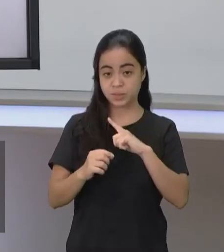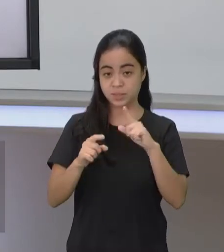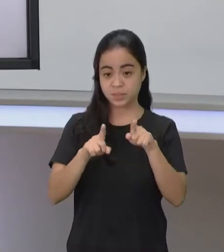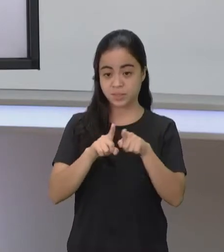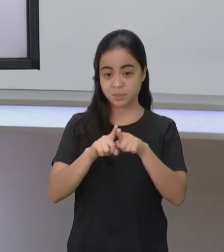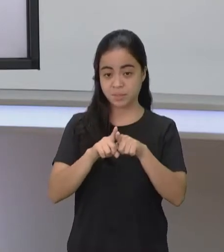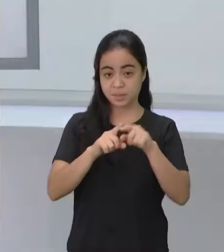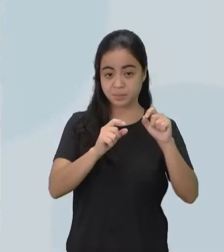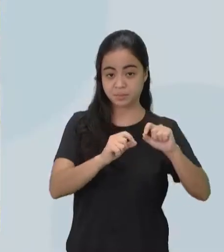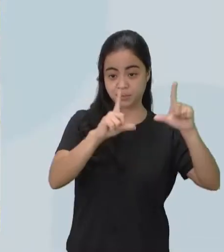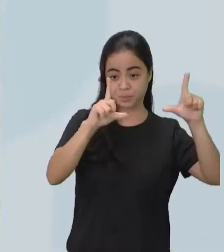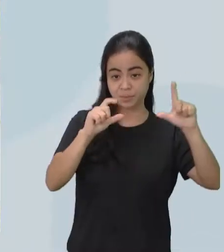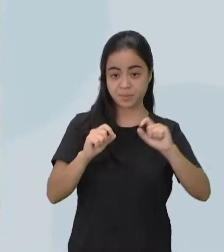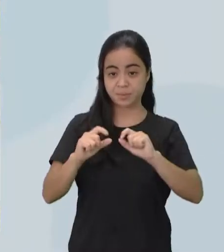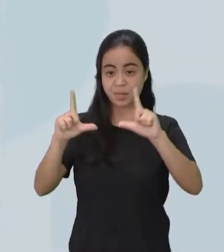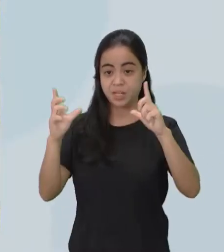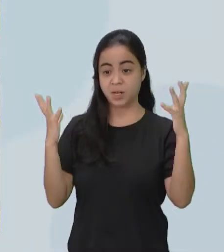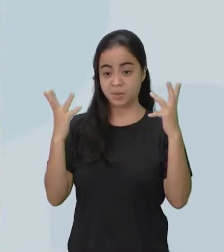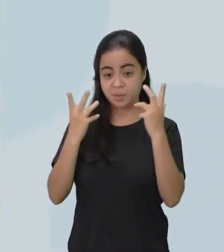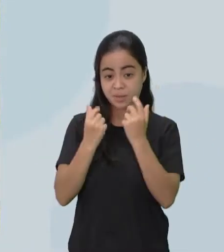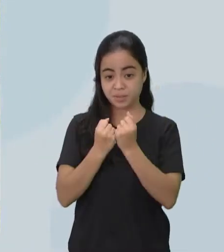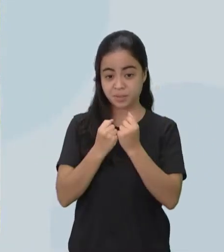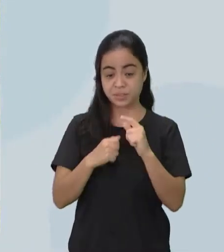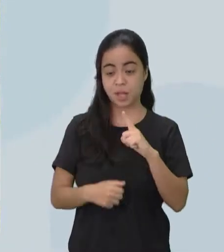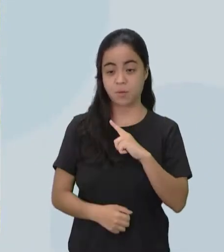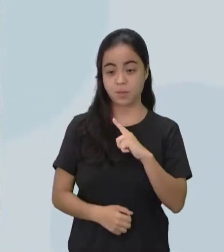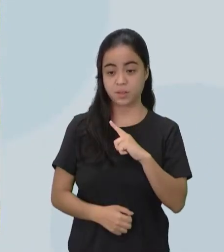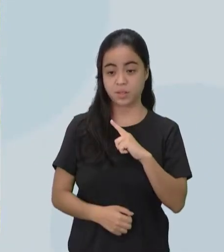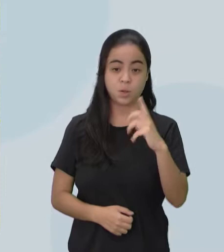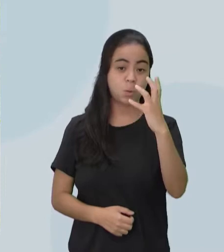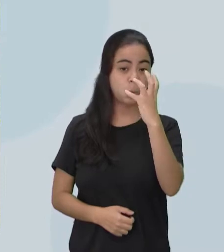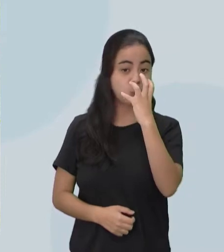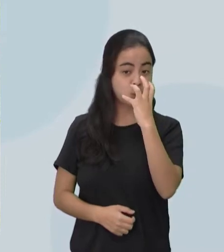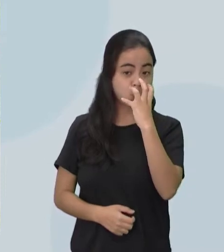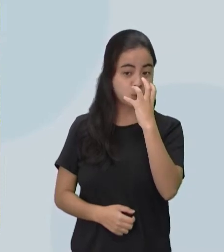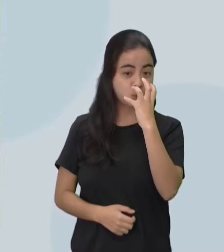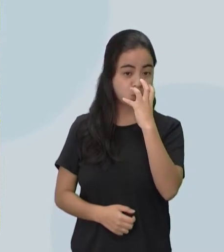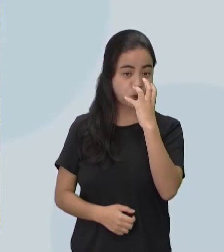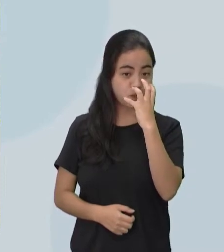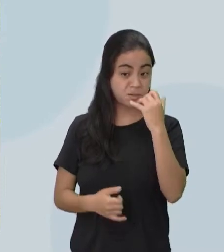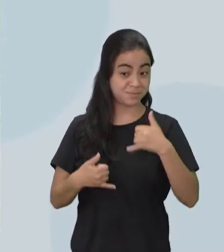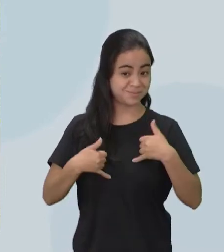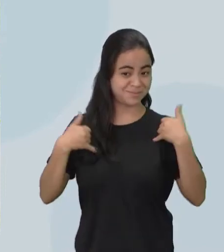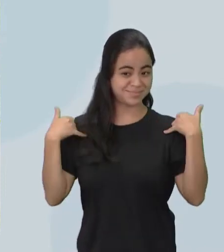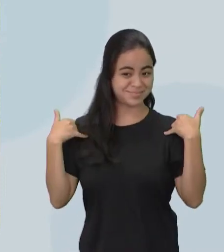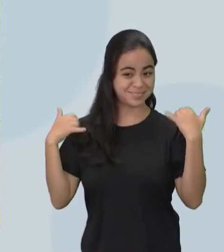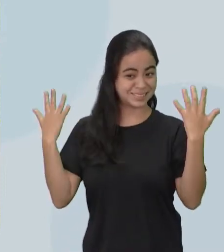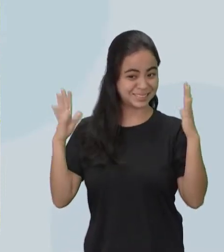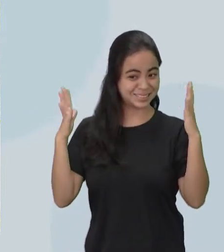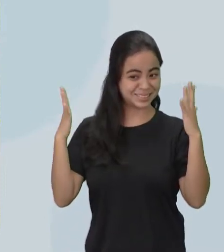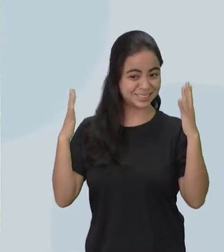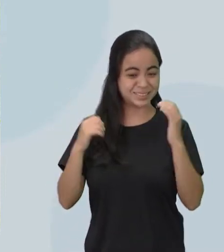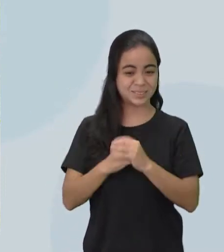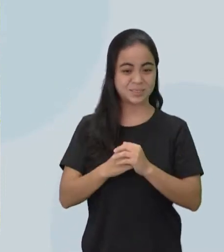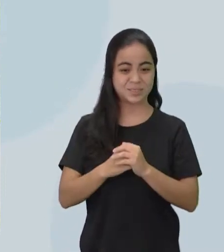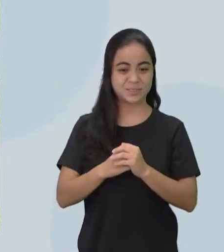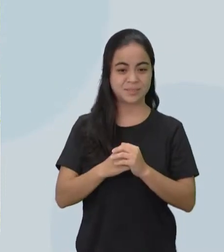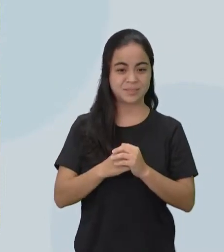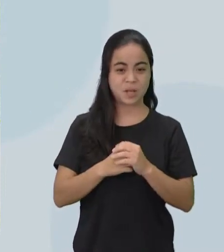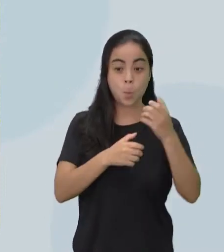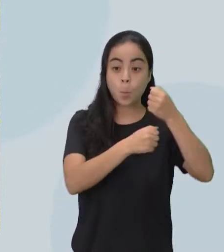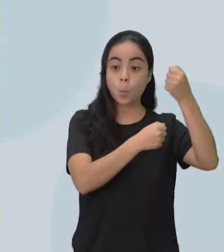algumas imagens maravilhosas. Então, temos aí um doguinho que está comemorando seu aniversário. Balões, bolo